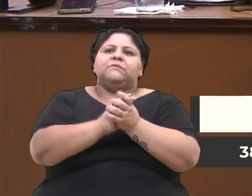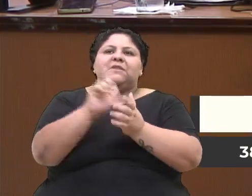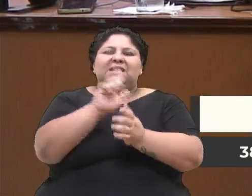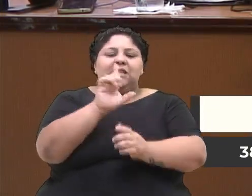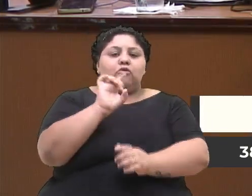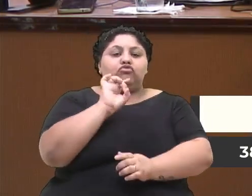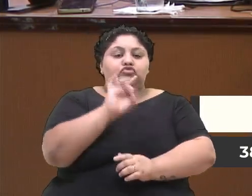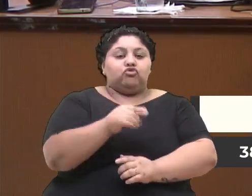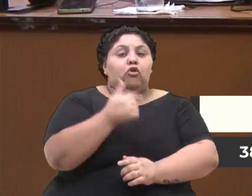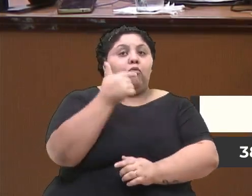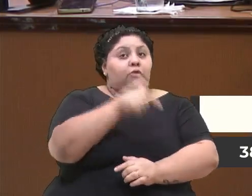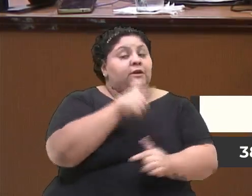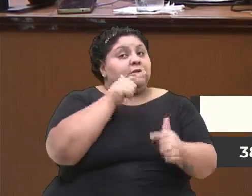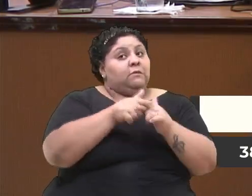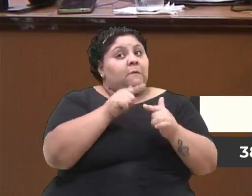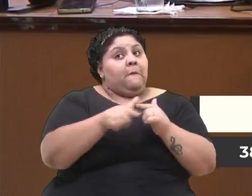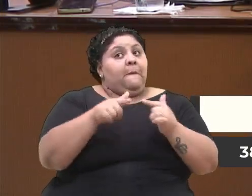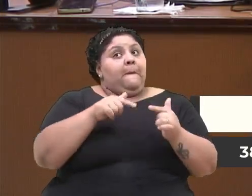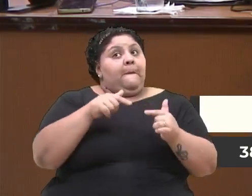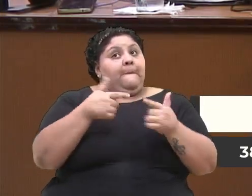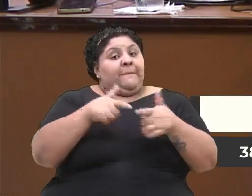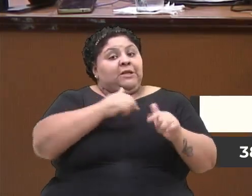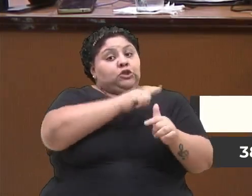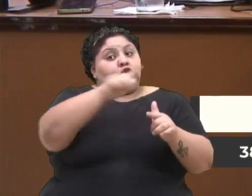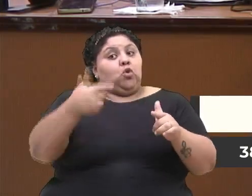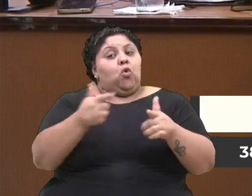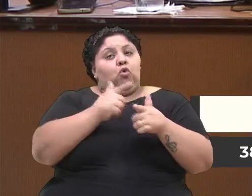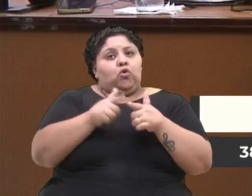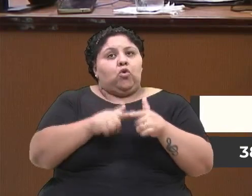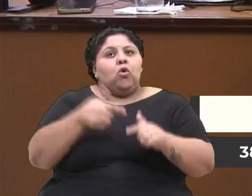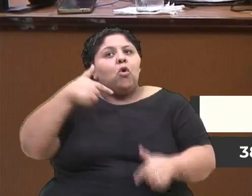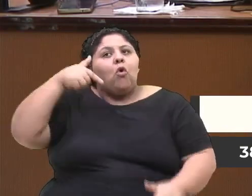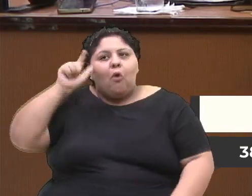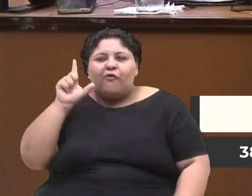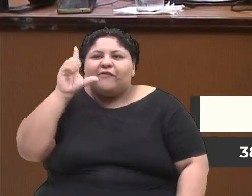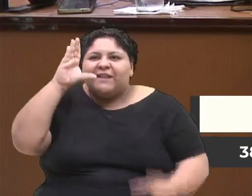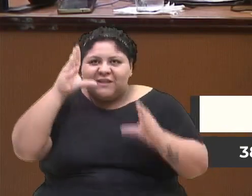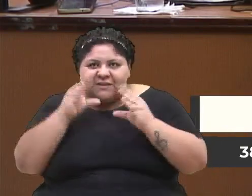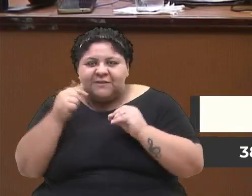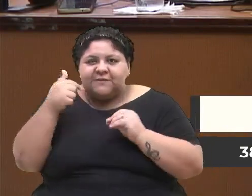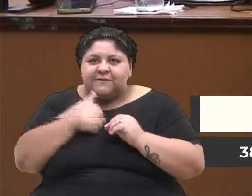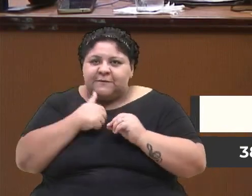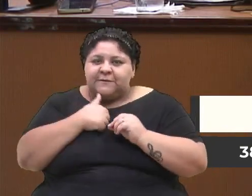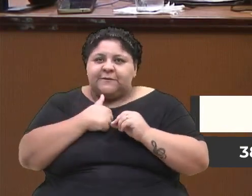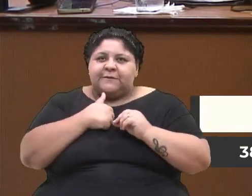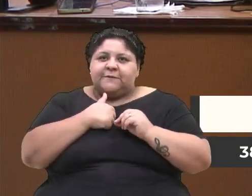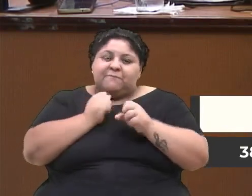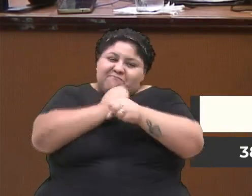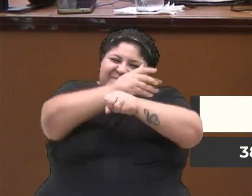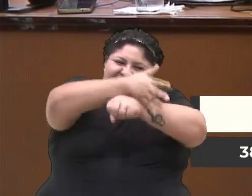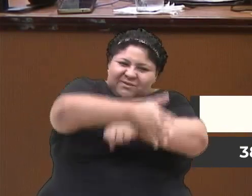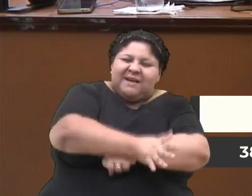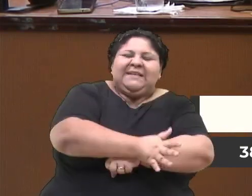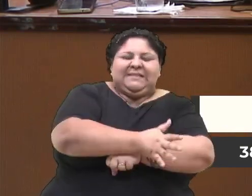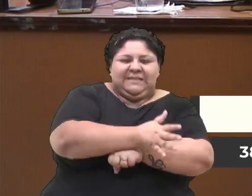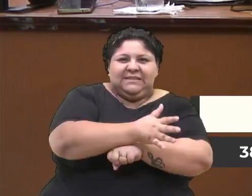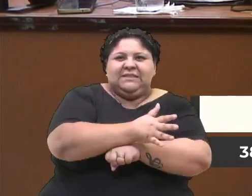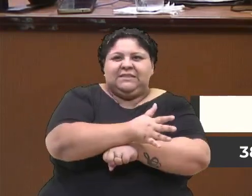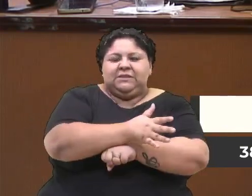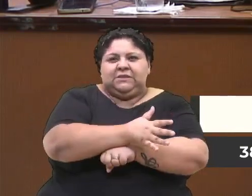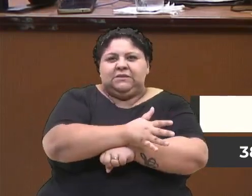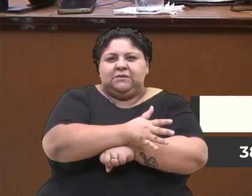esse caso, mas por diversos outros casos, inclusive ontem à noite, que madrugada adentro também,